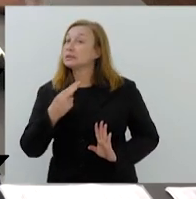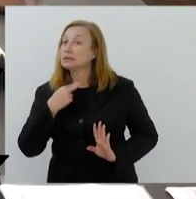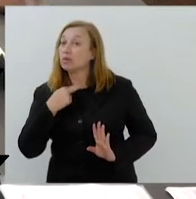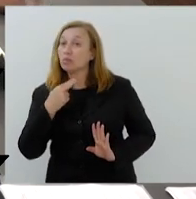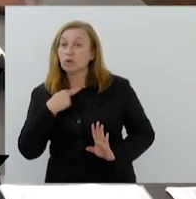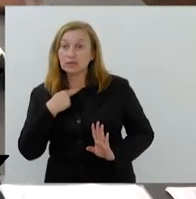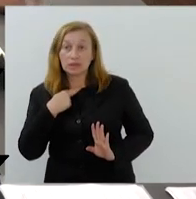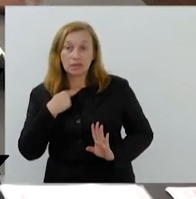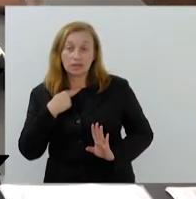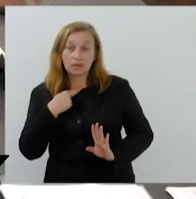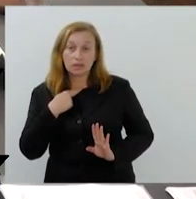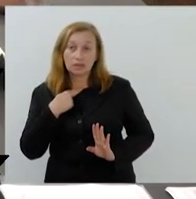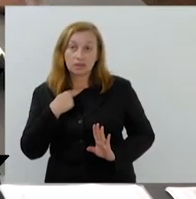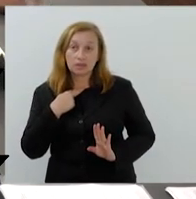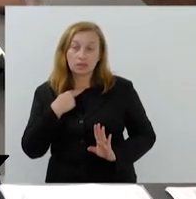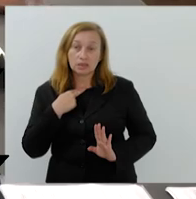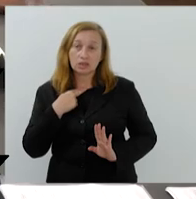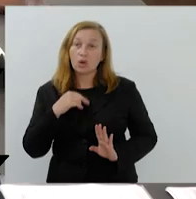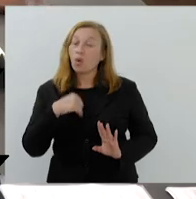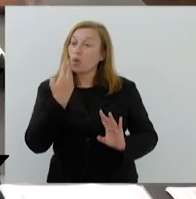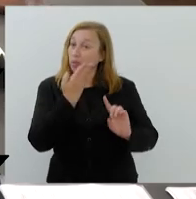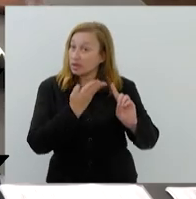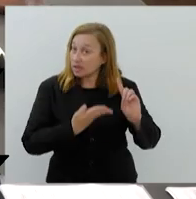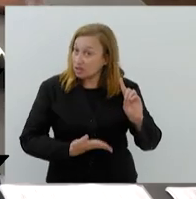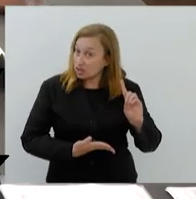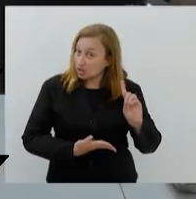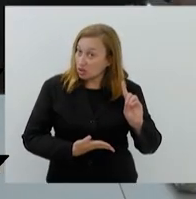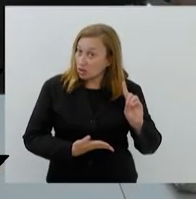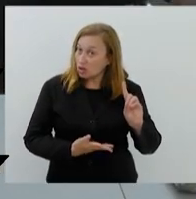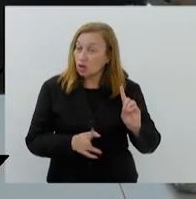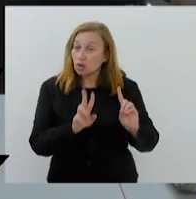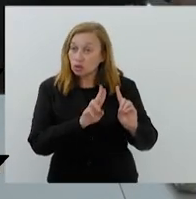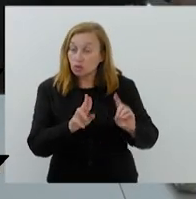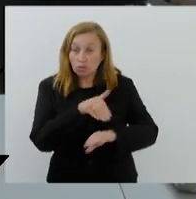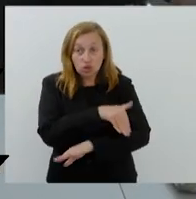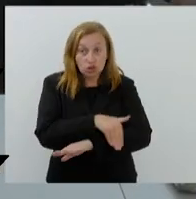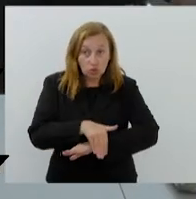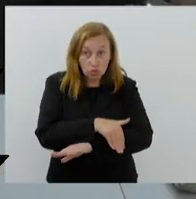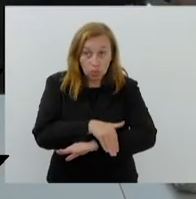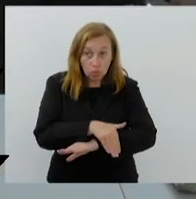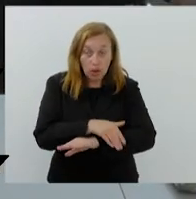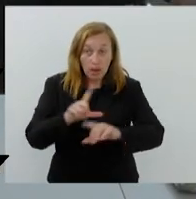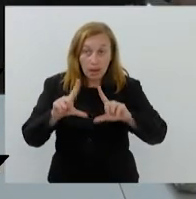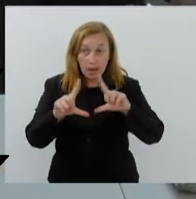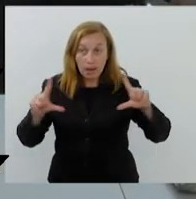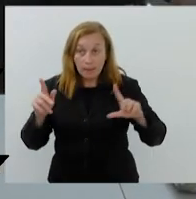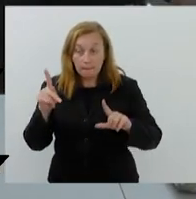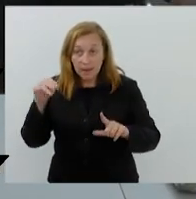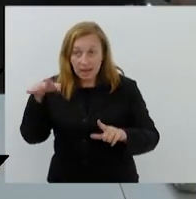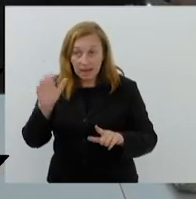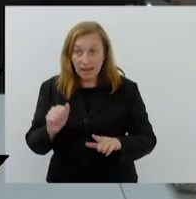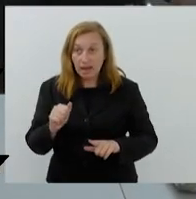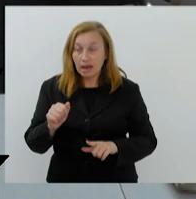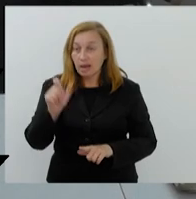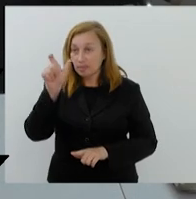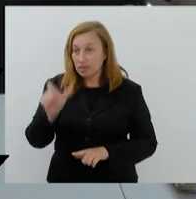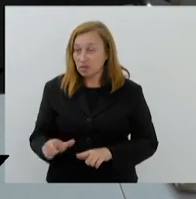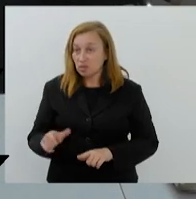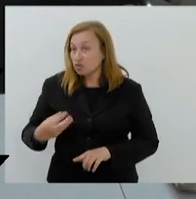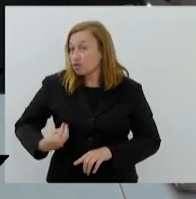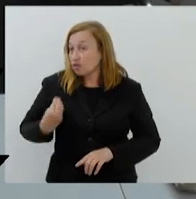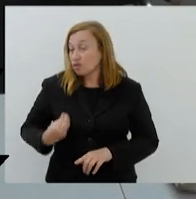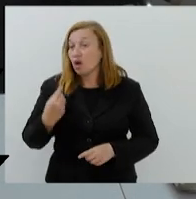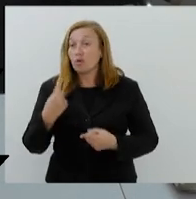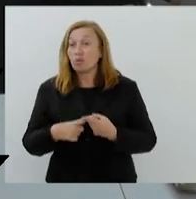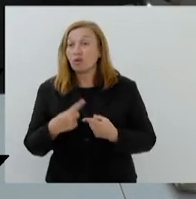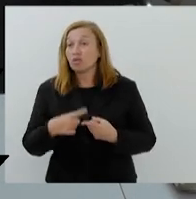podemos prestar homenagem de nome de rua, placas, a pessoas vivas, né? Porque